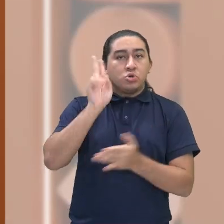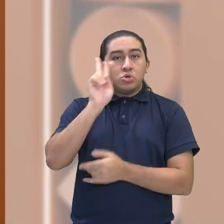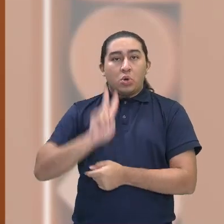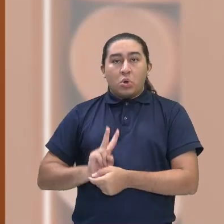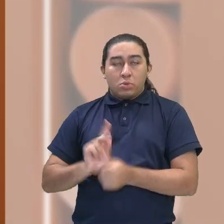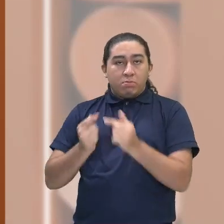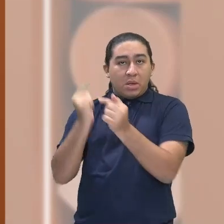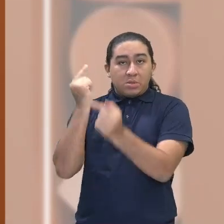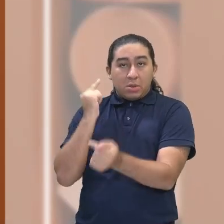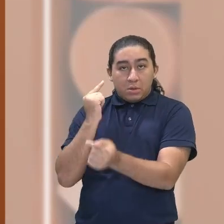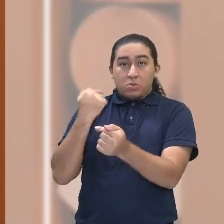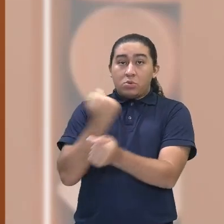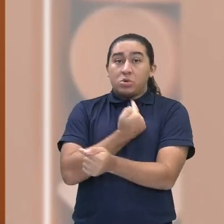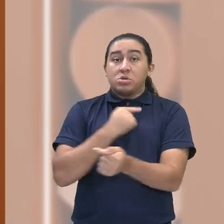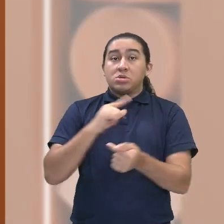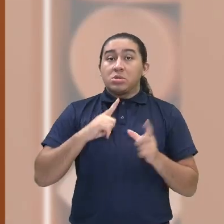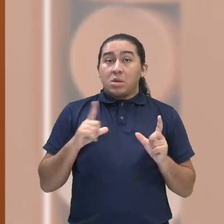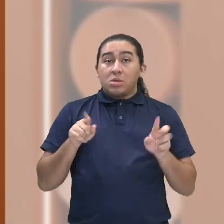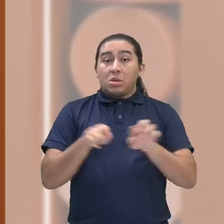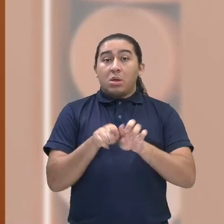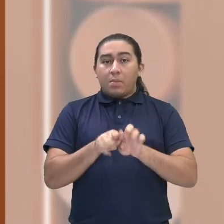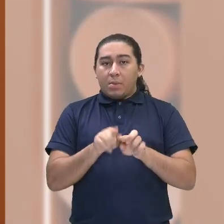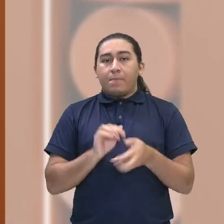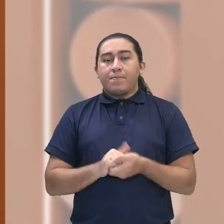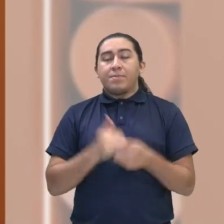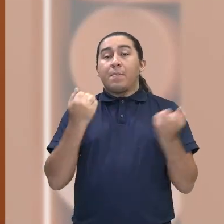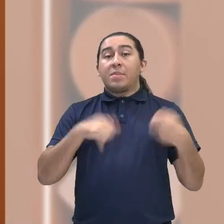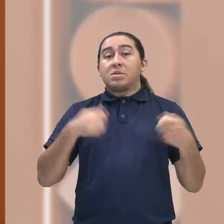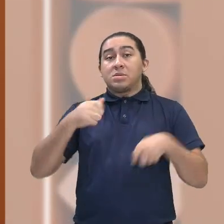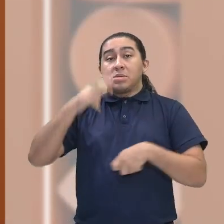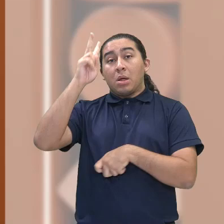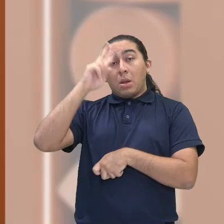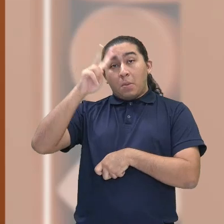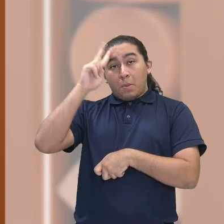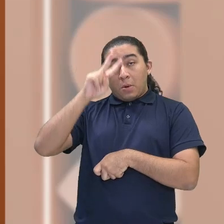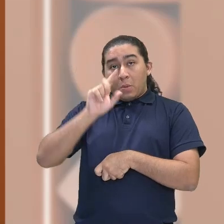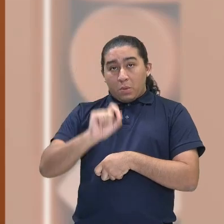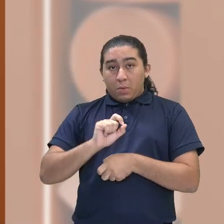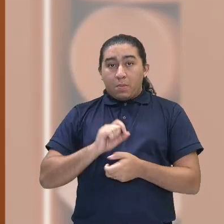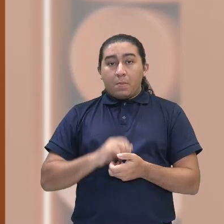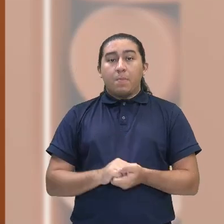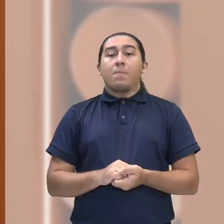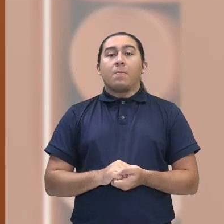passado, nós temos, né, nós não podemos